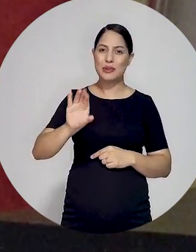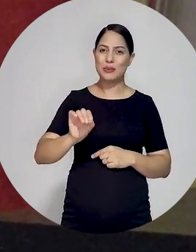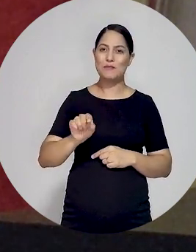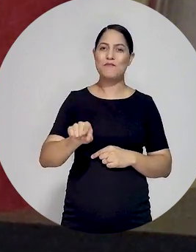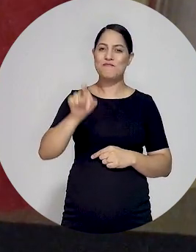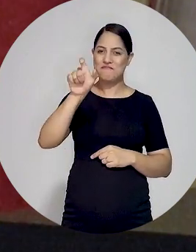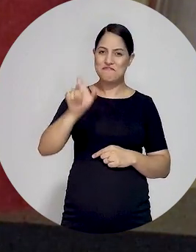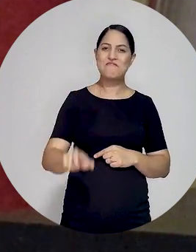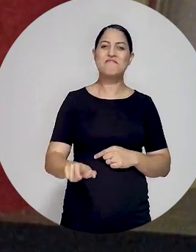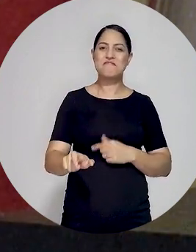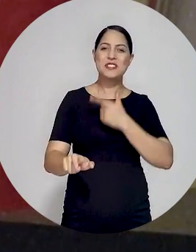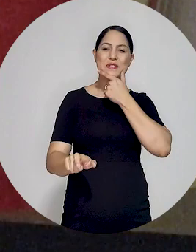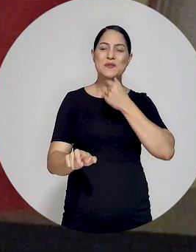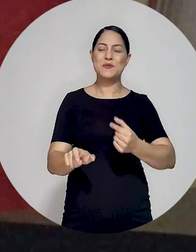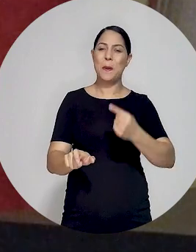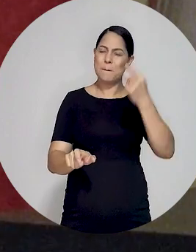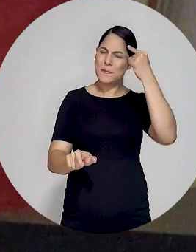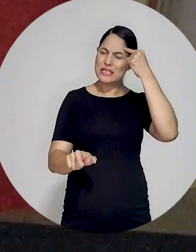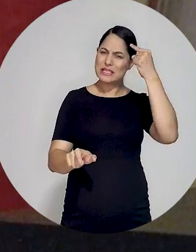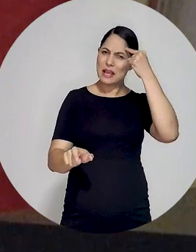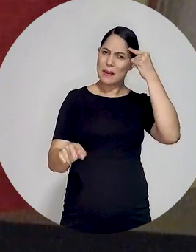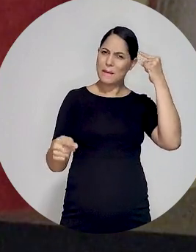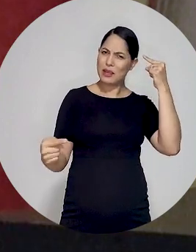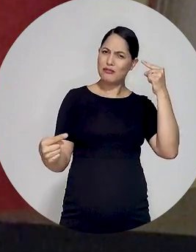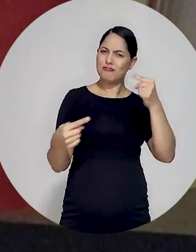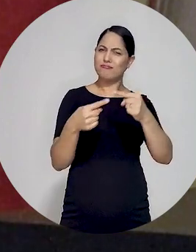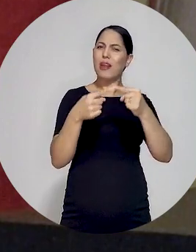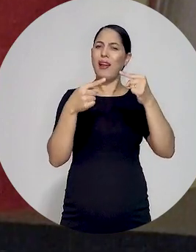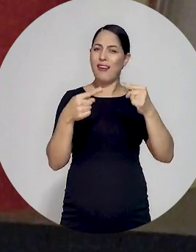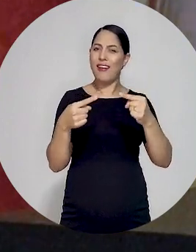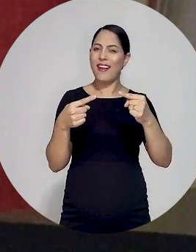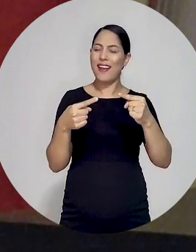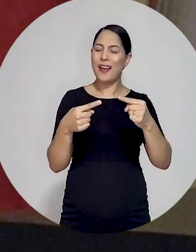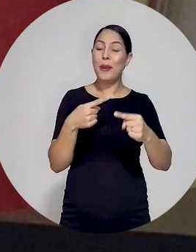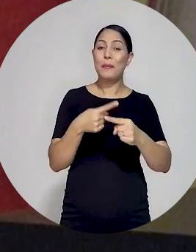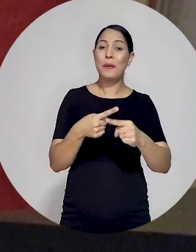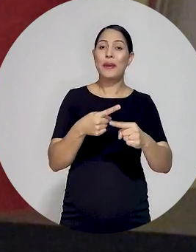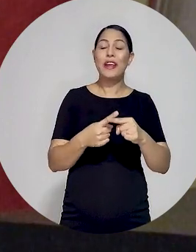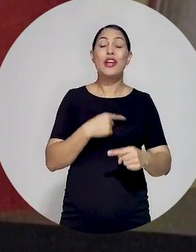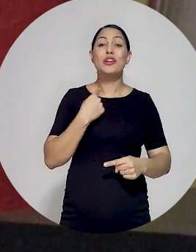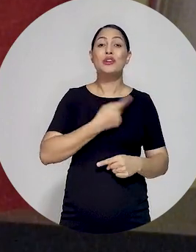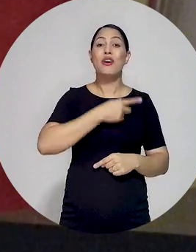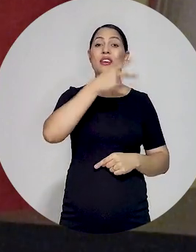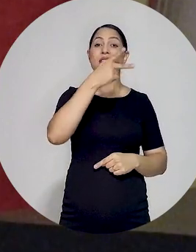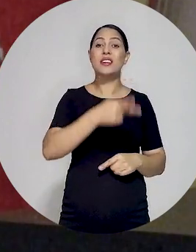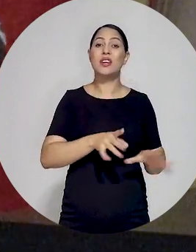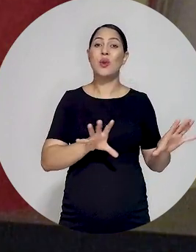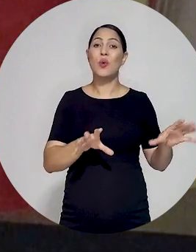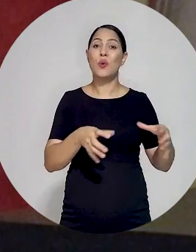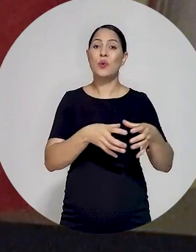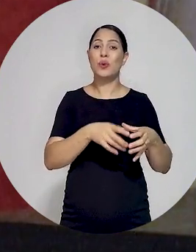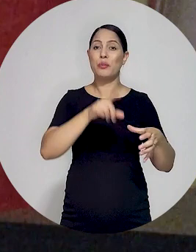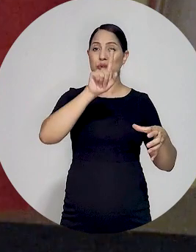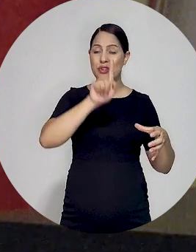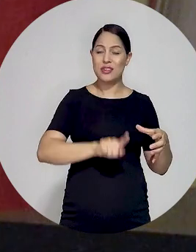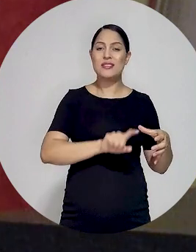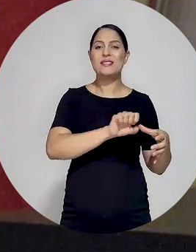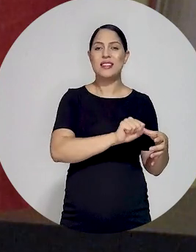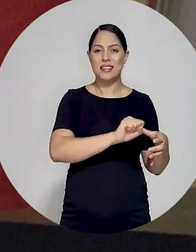Este homem que tem um pensamento muito parecido com o nosso, com a nosso